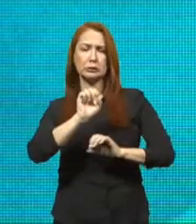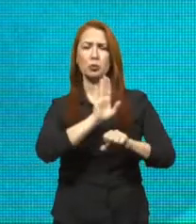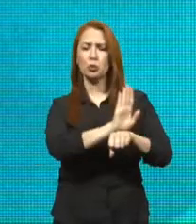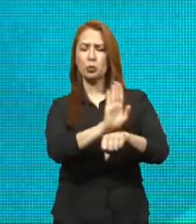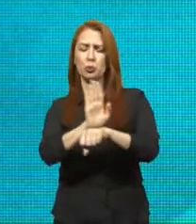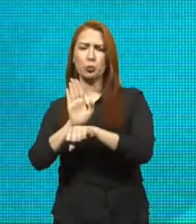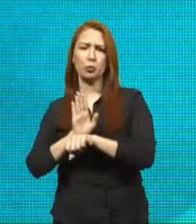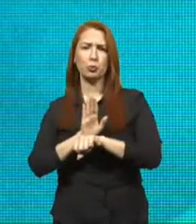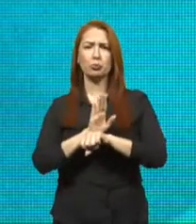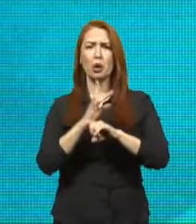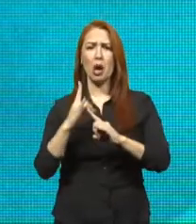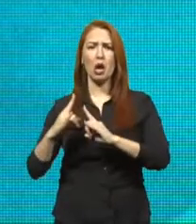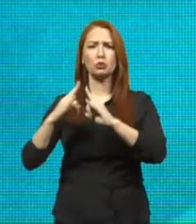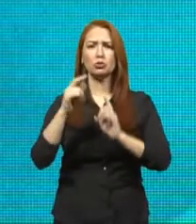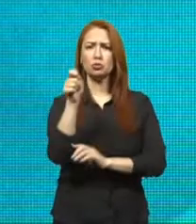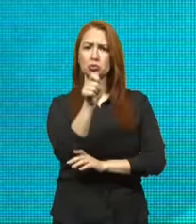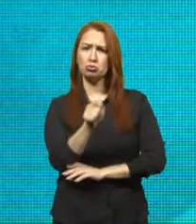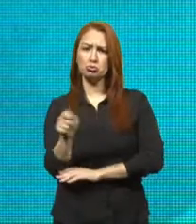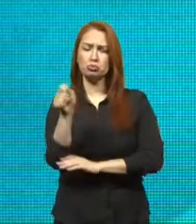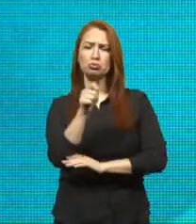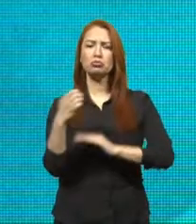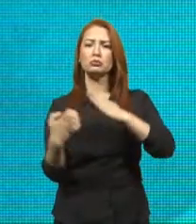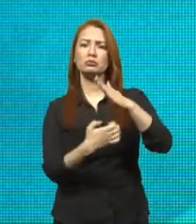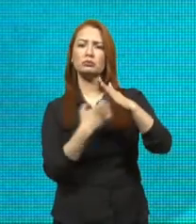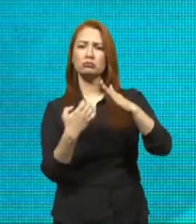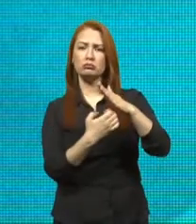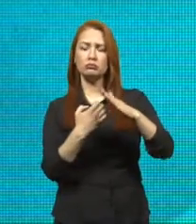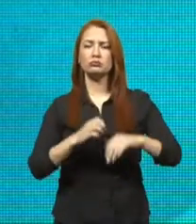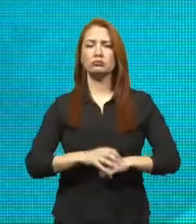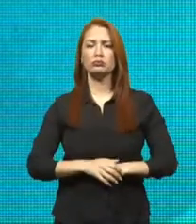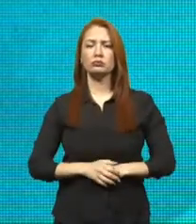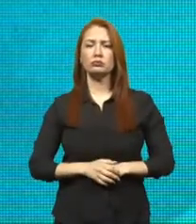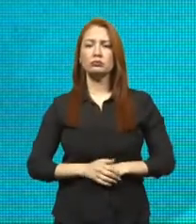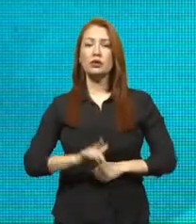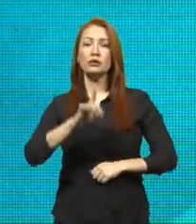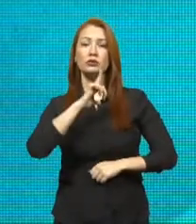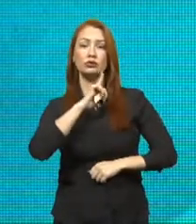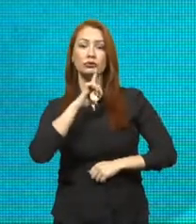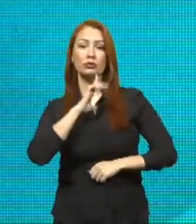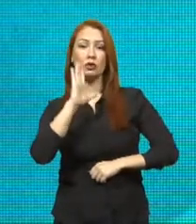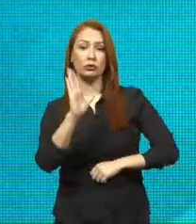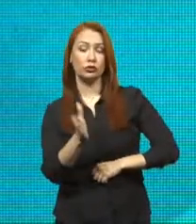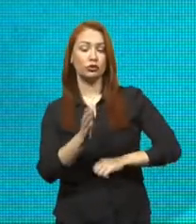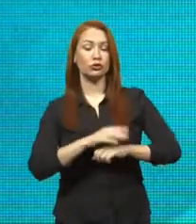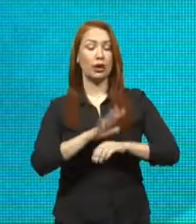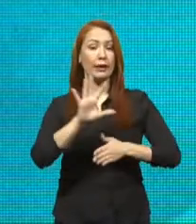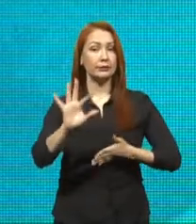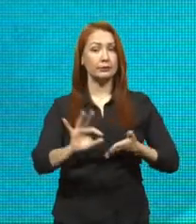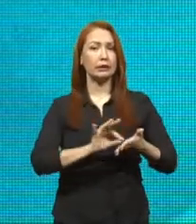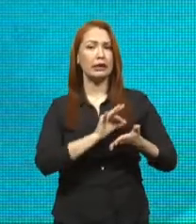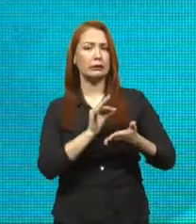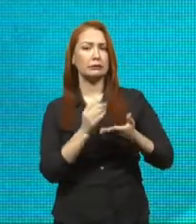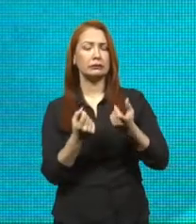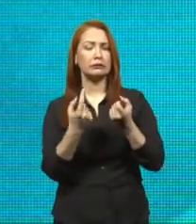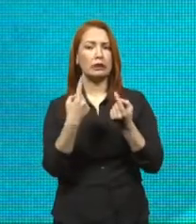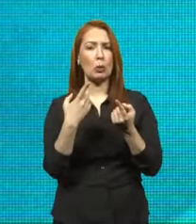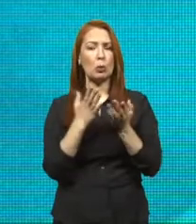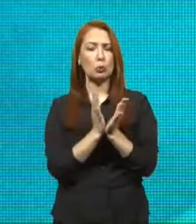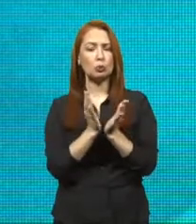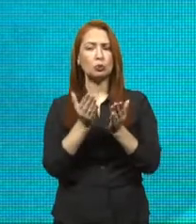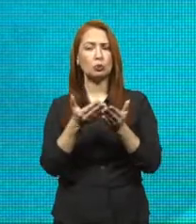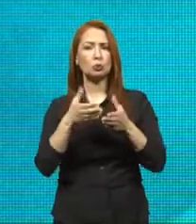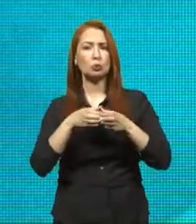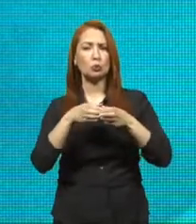associações, empresas que tiverem inscritas, né, em alguns conselhos aqui do